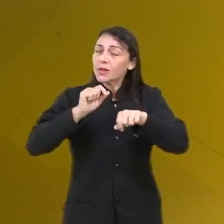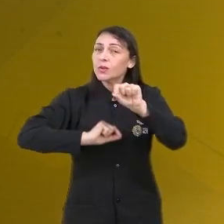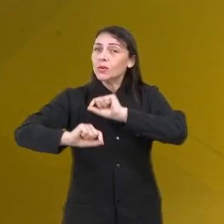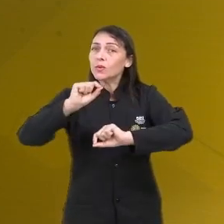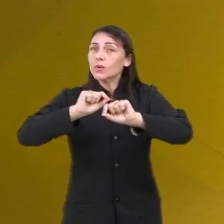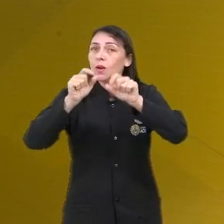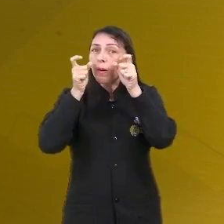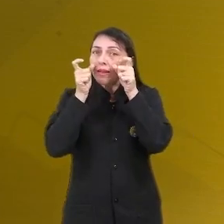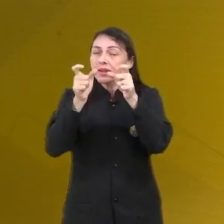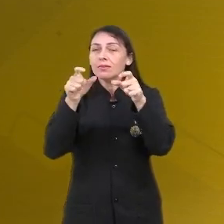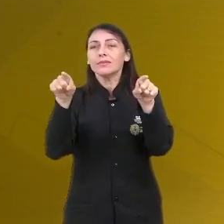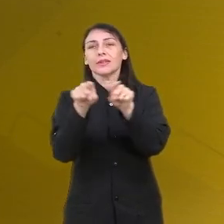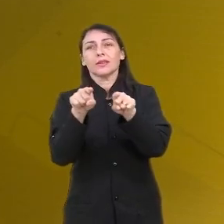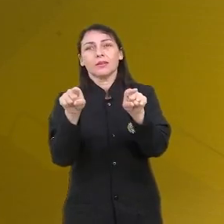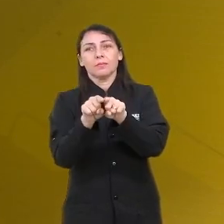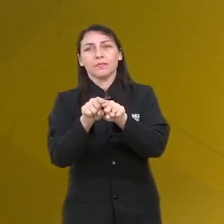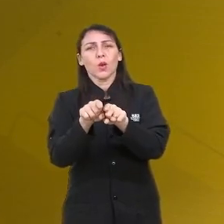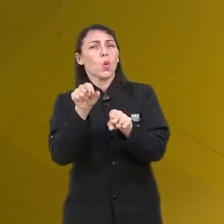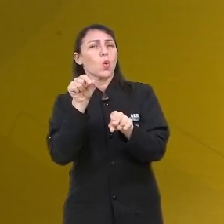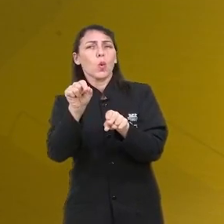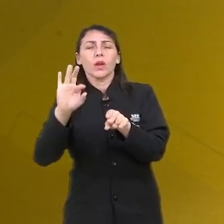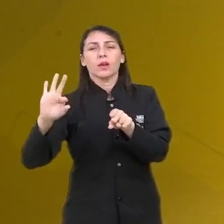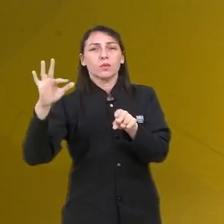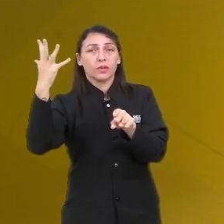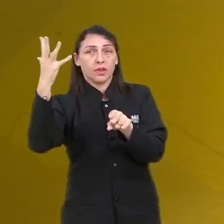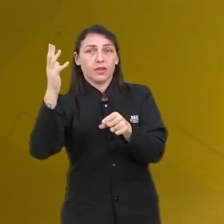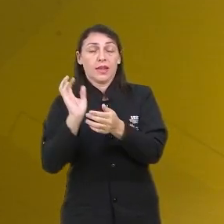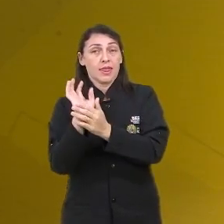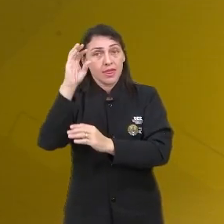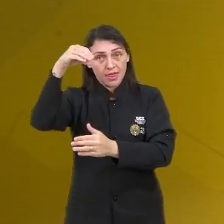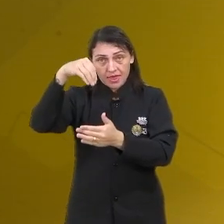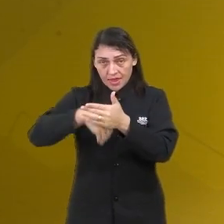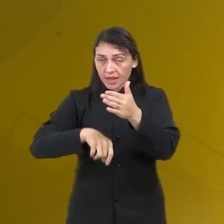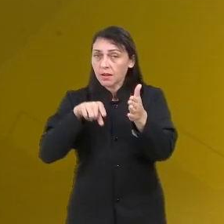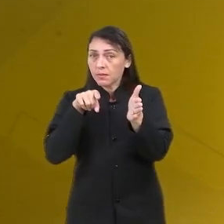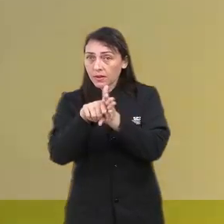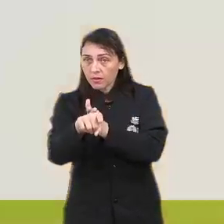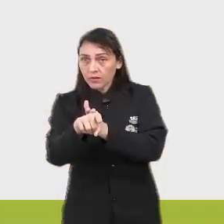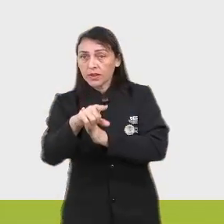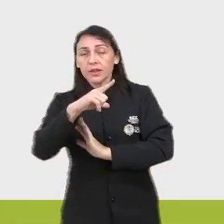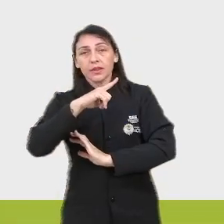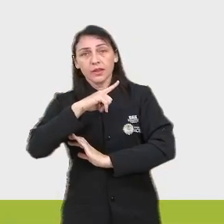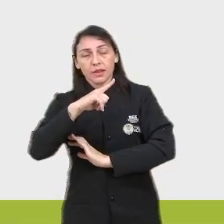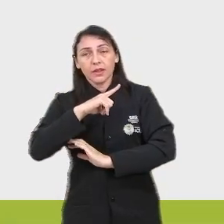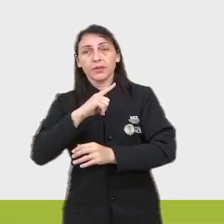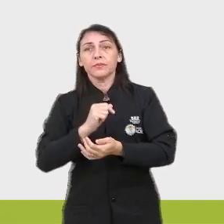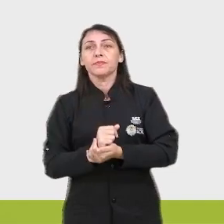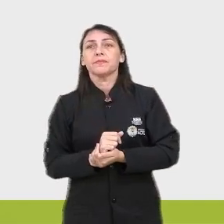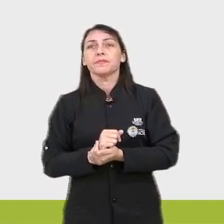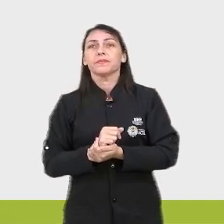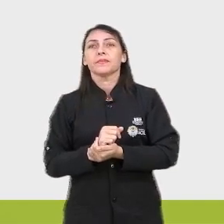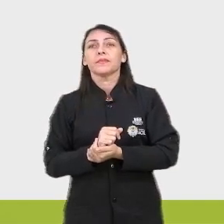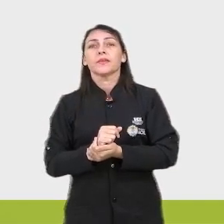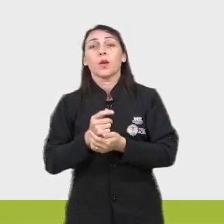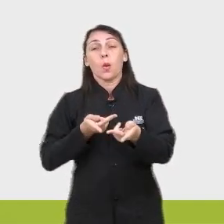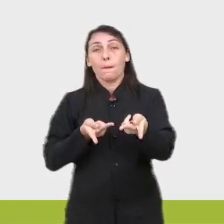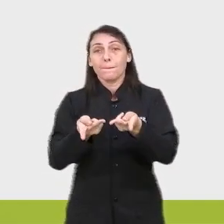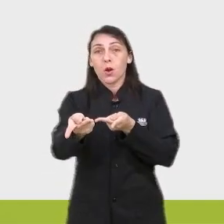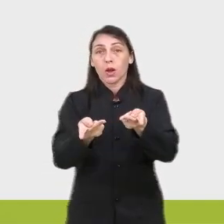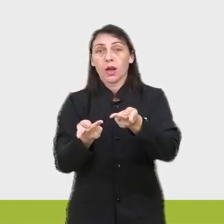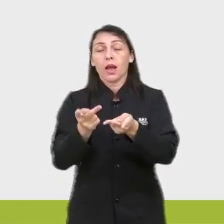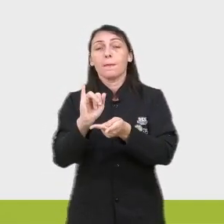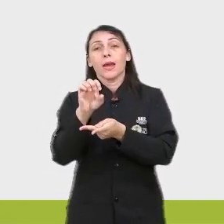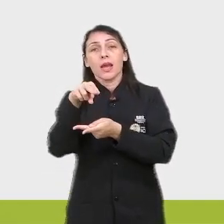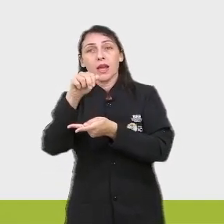uma atenção para ela também. O que acontece? Lá dentro da questão, a gente tem aí o programa INALI, né, um